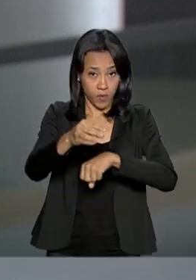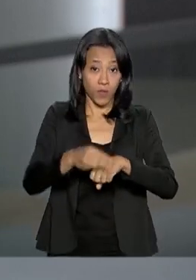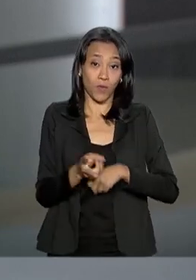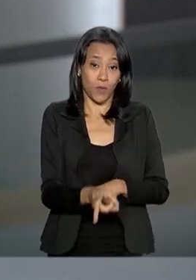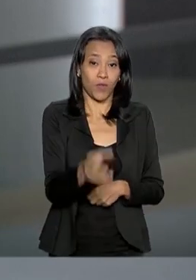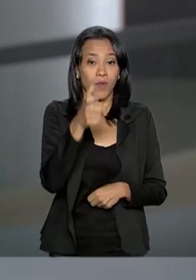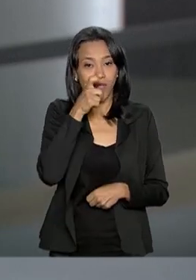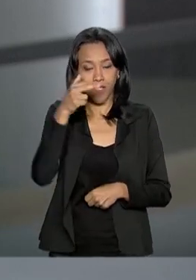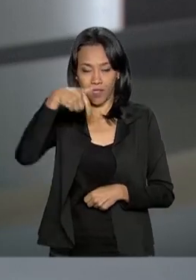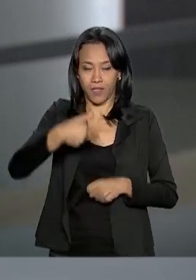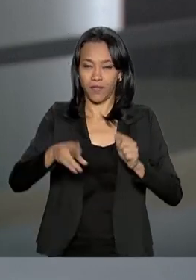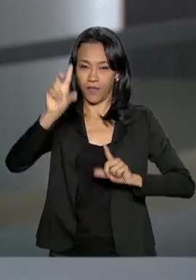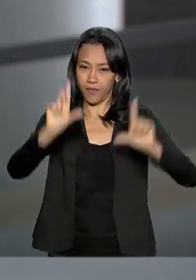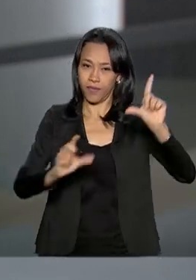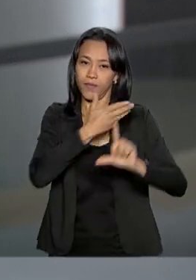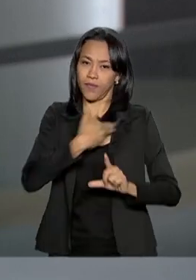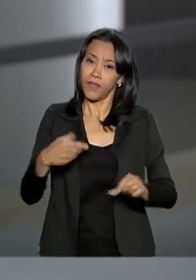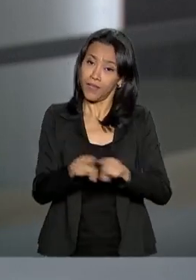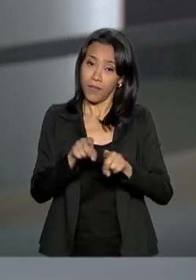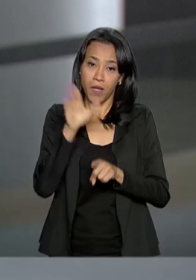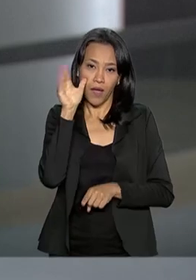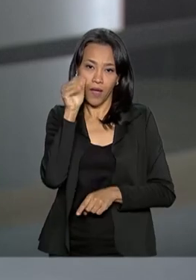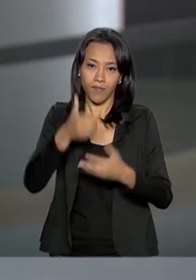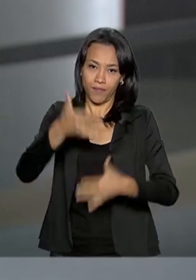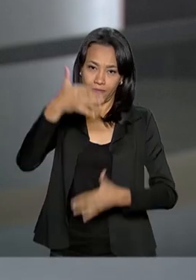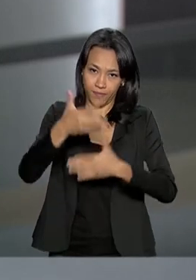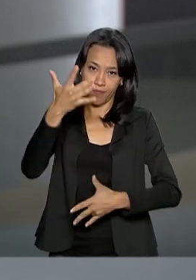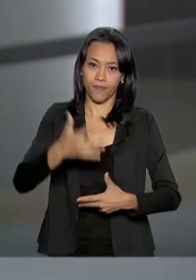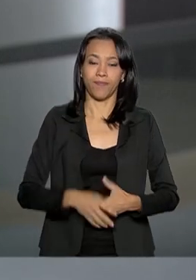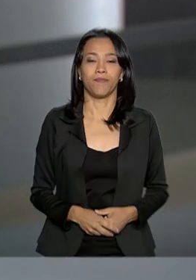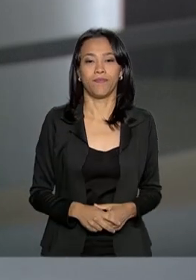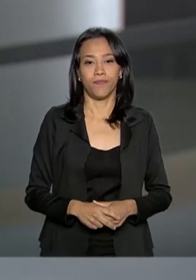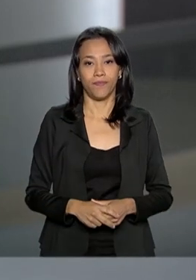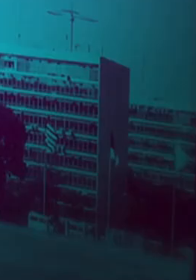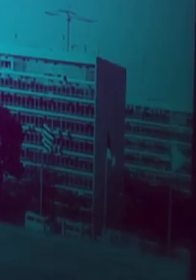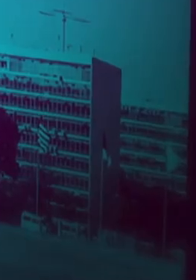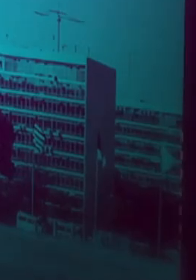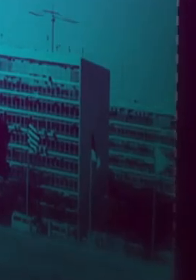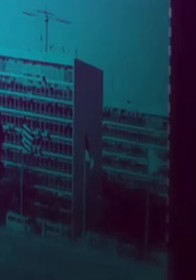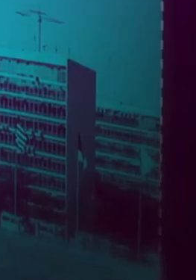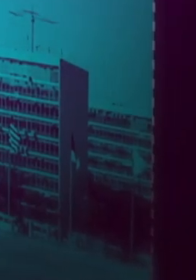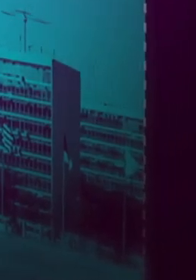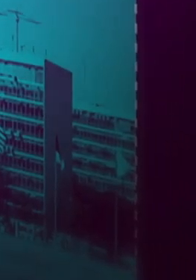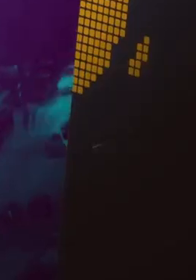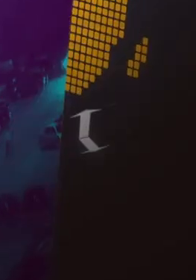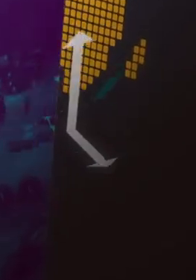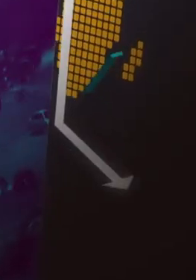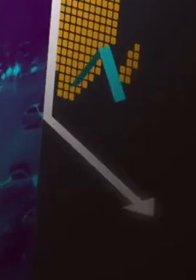gente aqui na TV e nas nossas redes sociais.